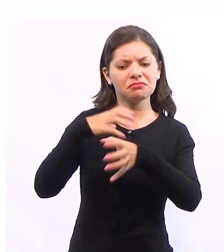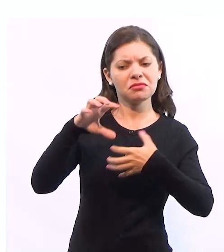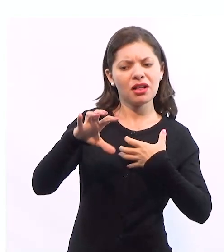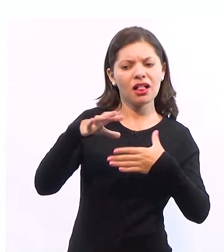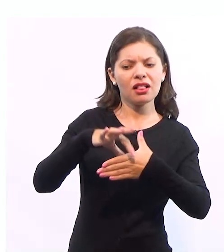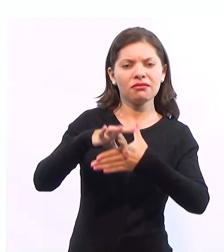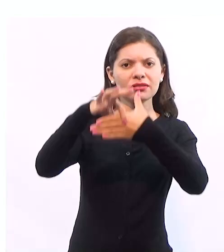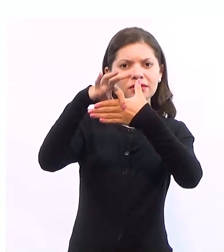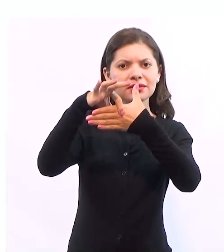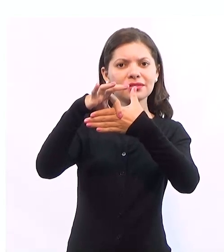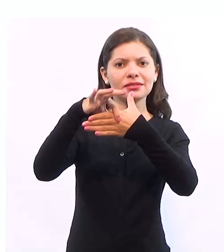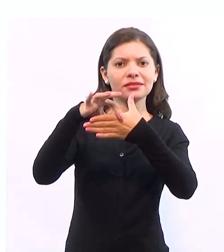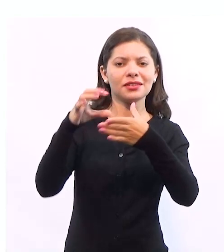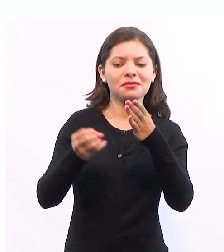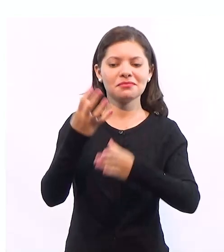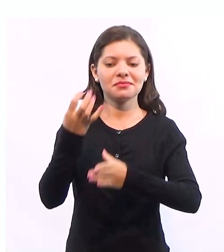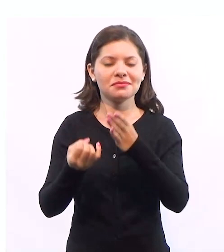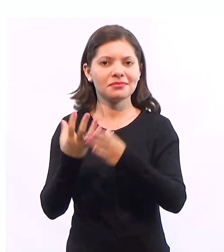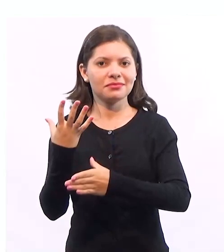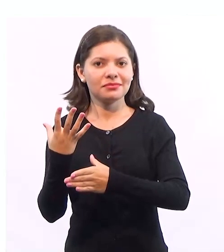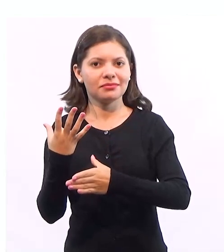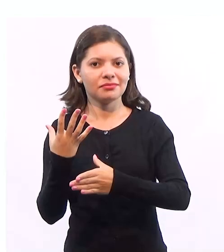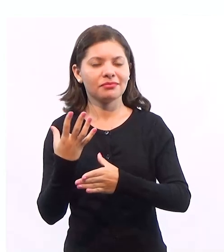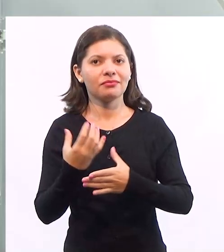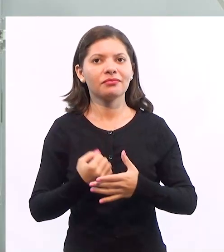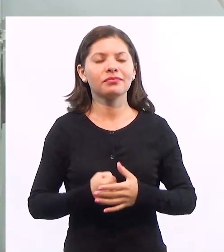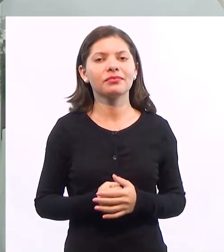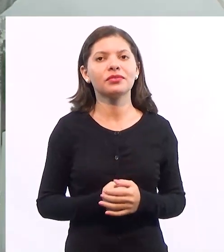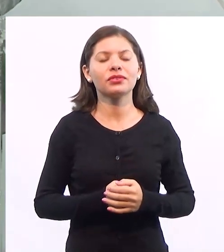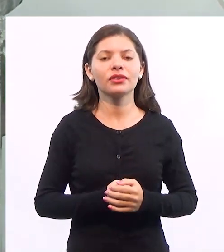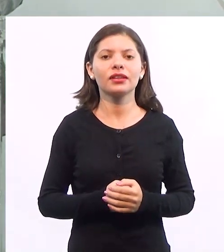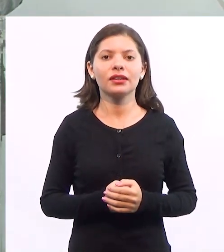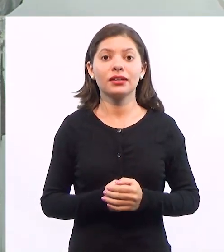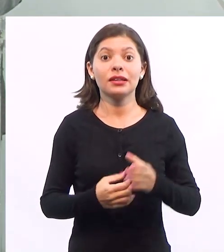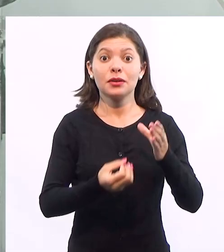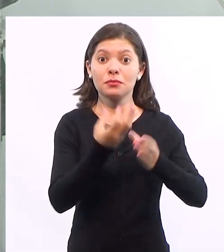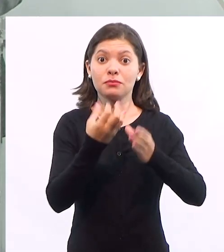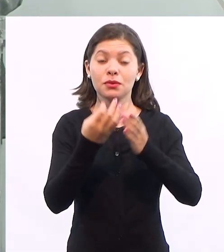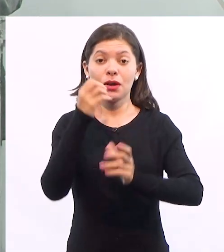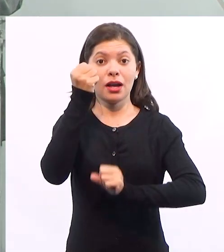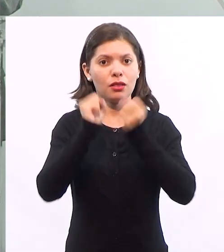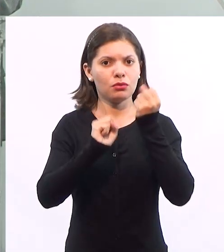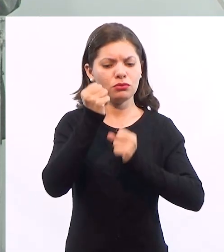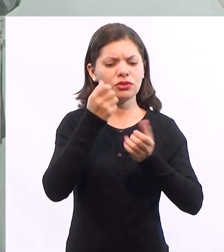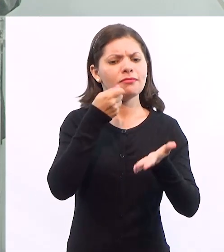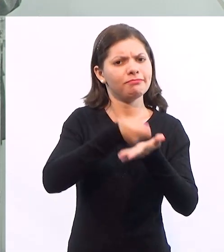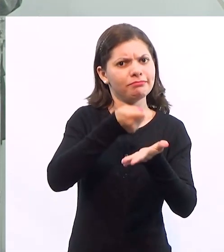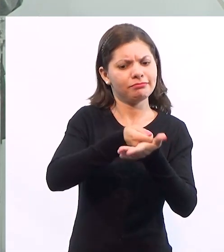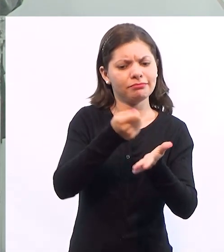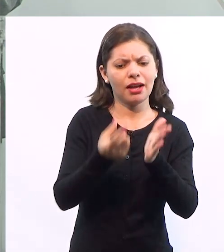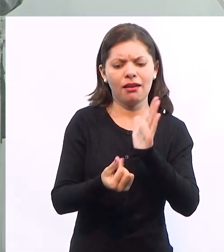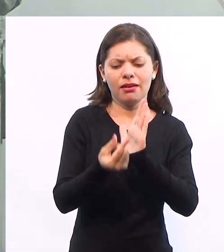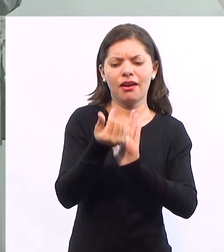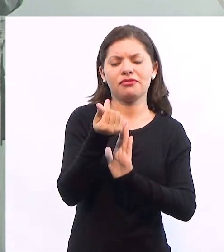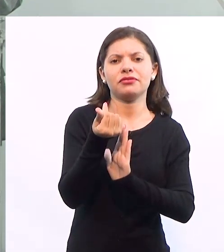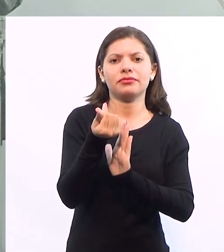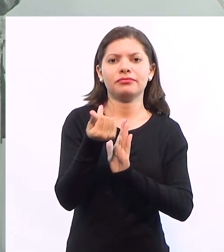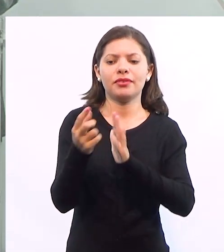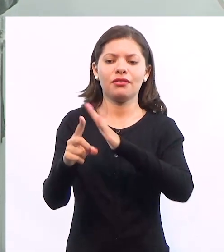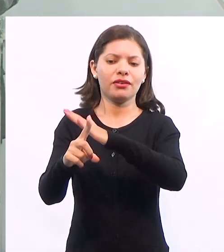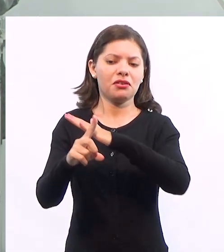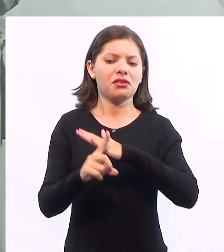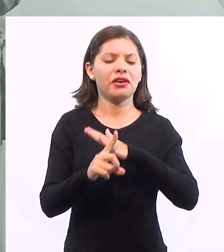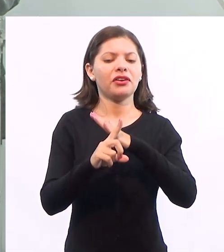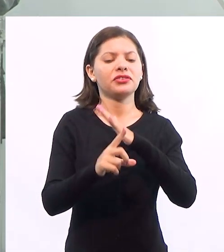pela chefia, é claro, a produção aumentava. Se a produção aumentava, a indústria ganhava? Ganhava. O consumidor